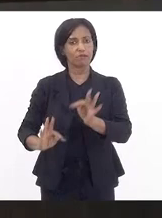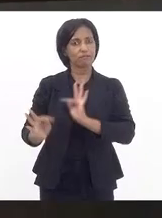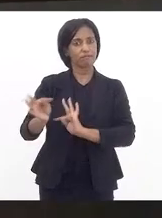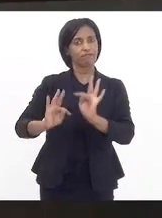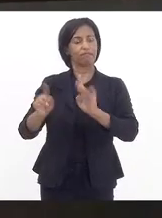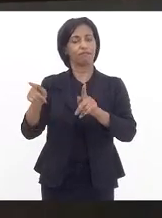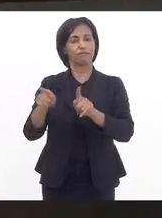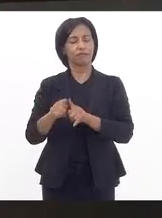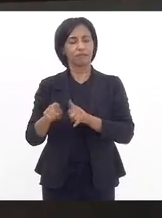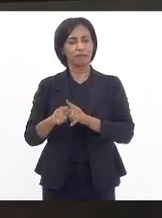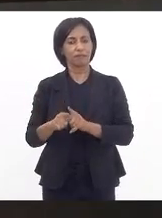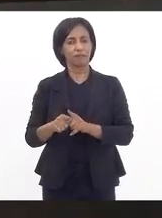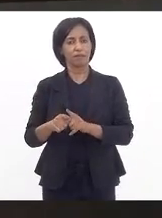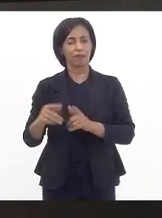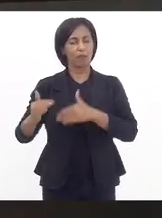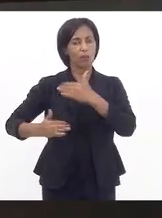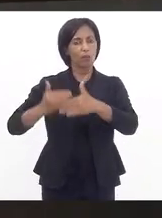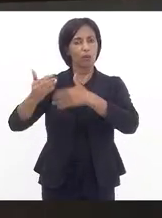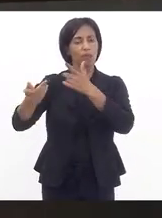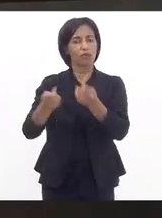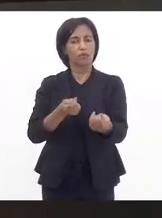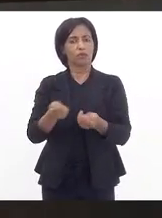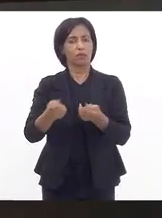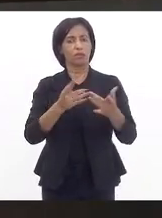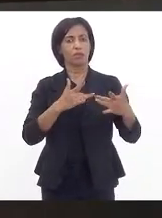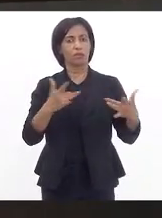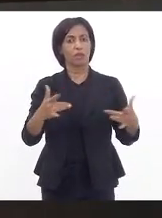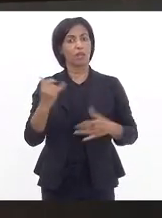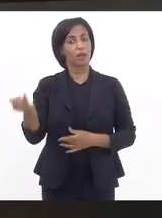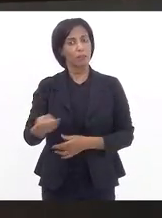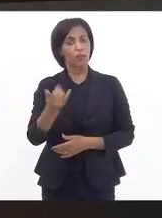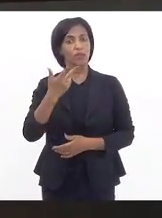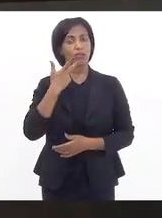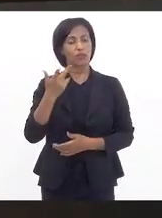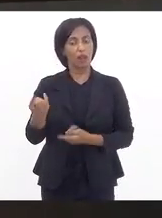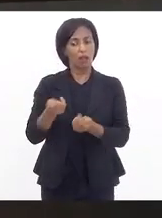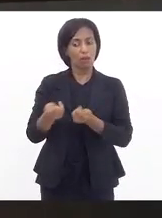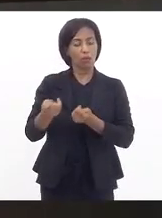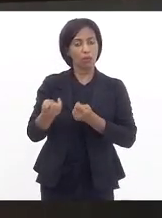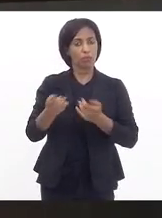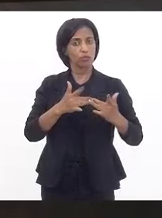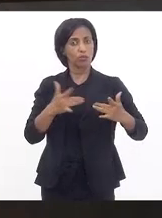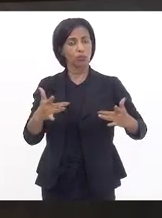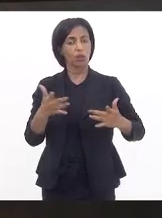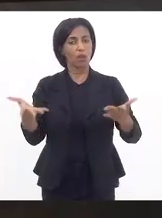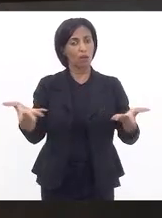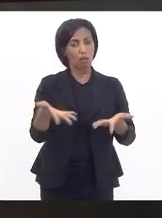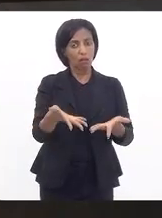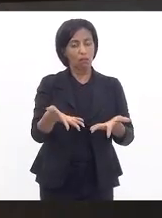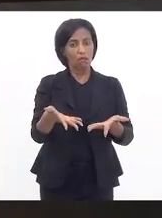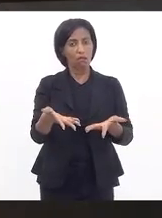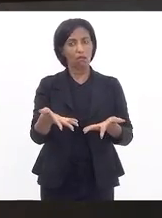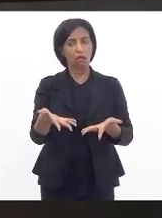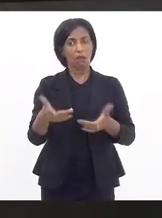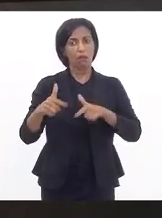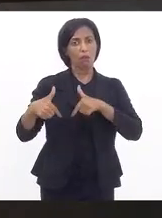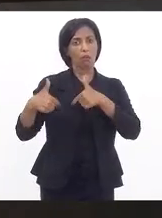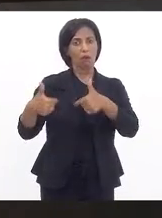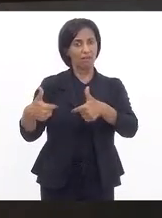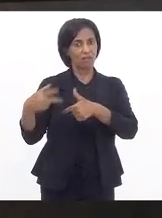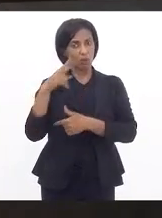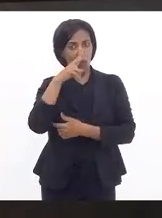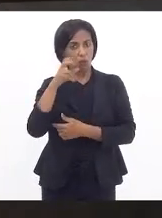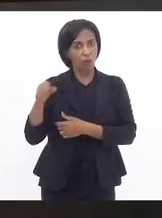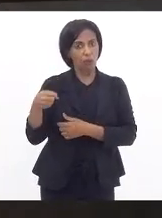inclusive para o avanço da economia solidária importante dizer que a economia solidária ela é uma ação